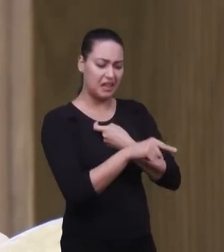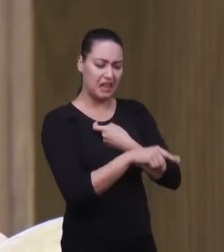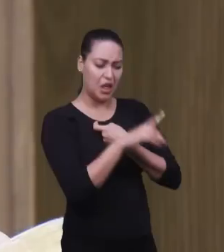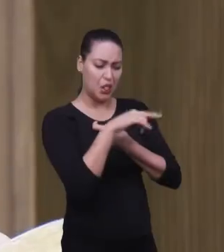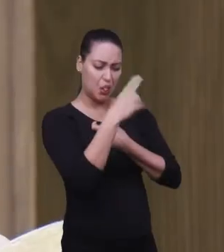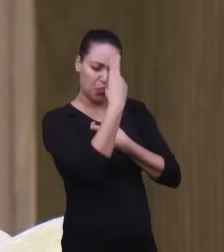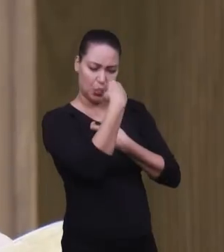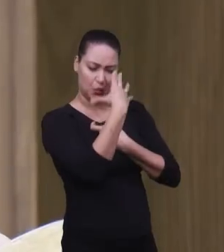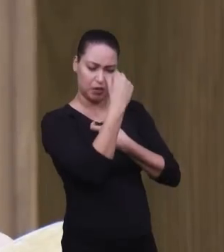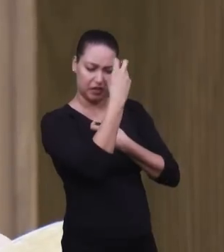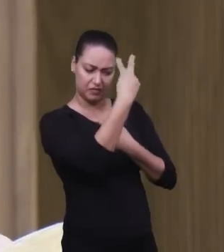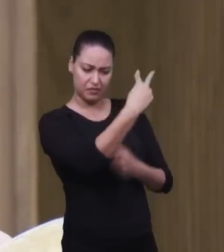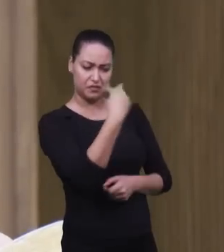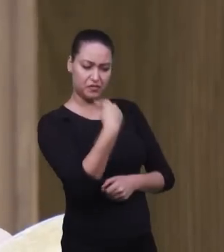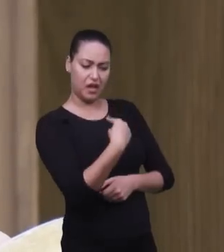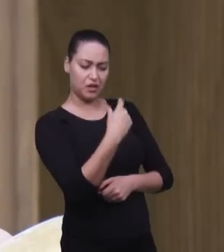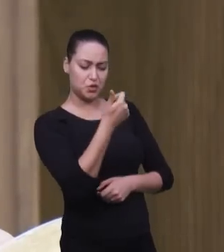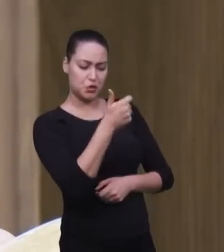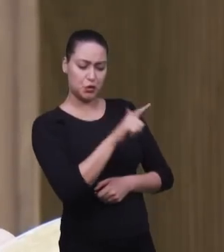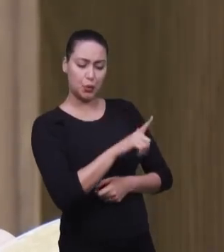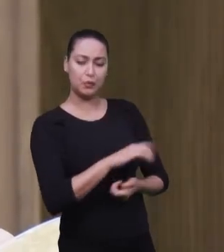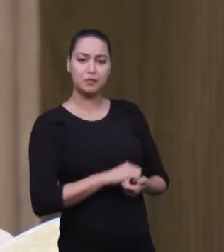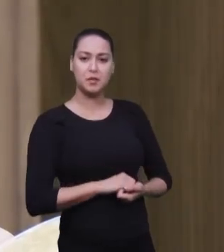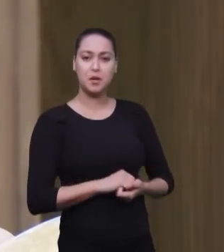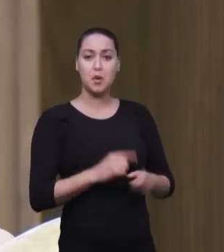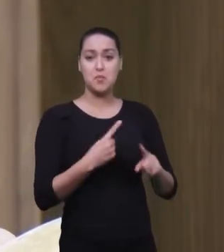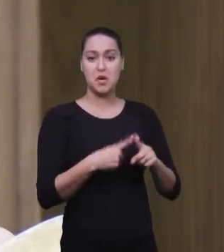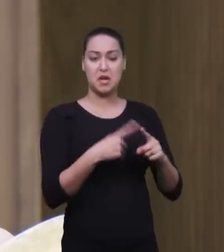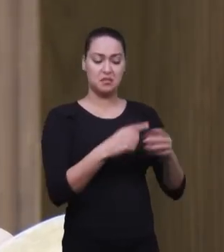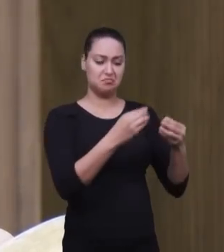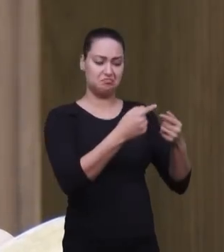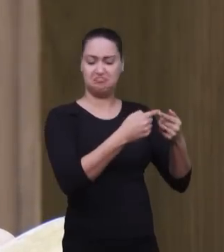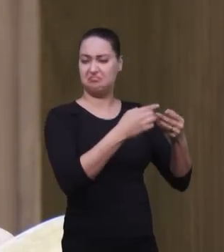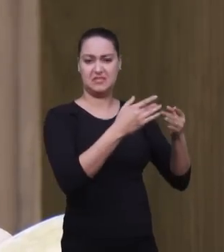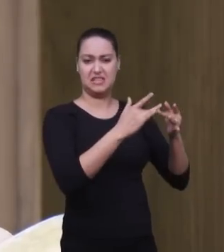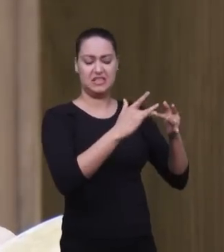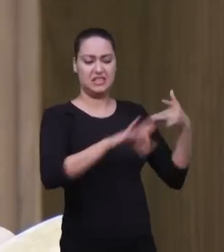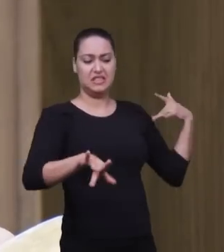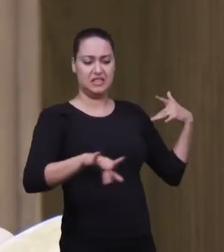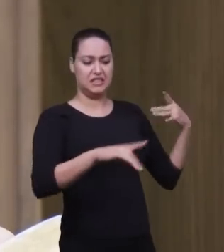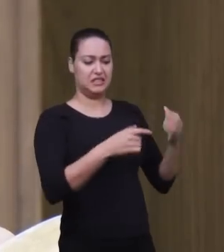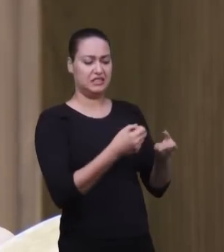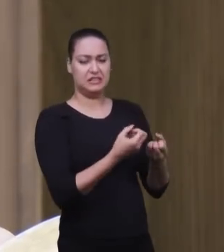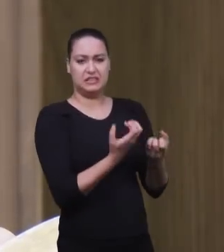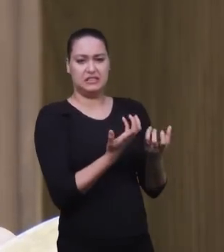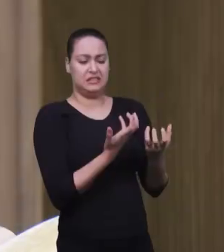disseste, nunca mais verás o meu rosto. Moisés havia rompido os seus